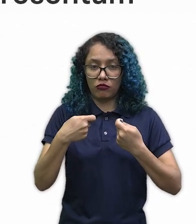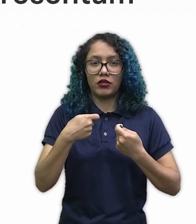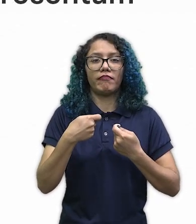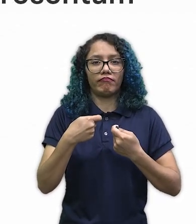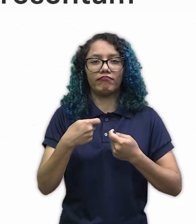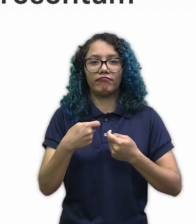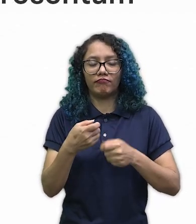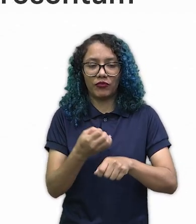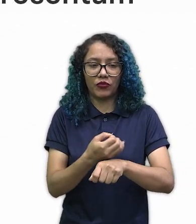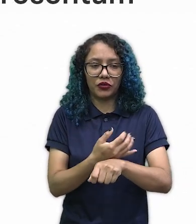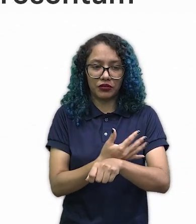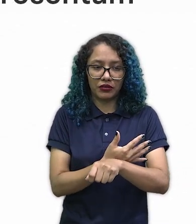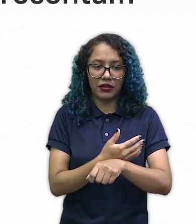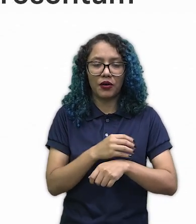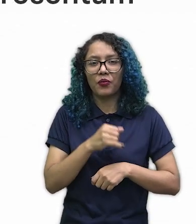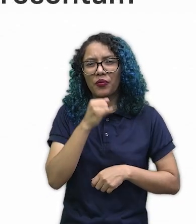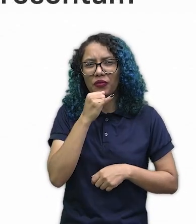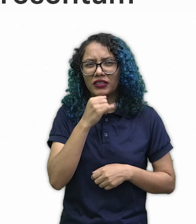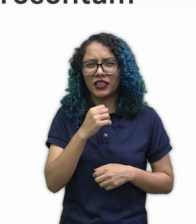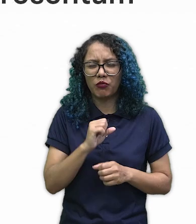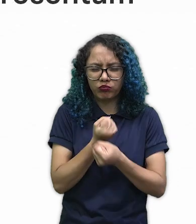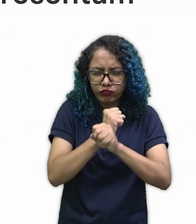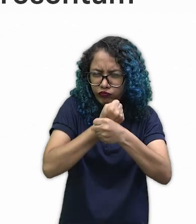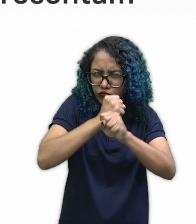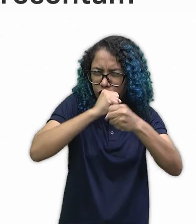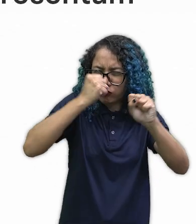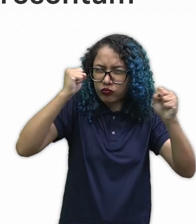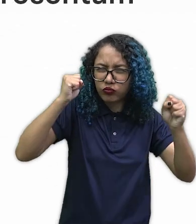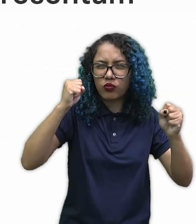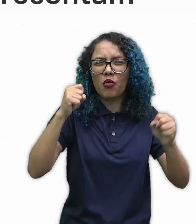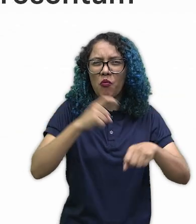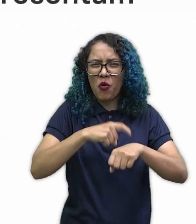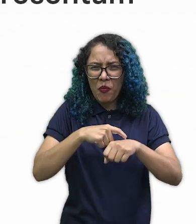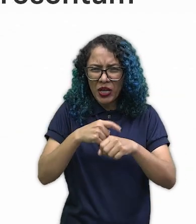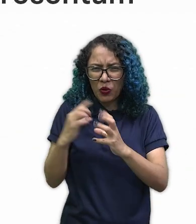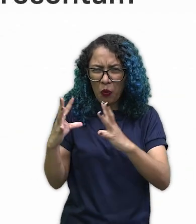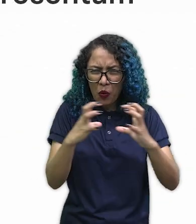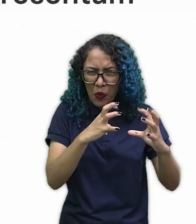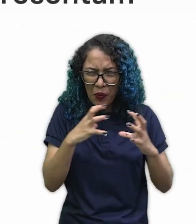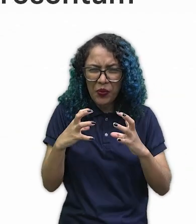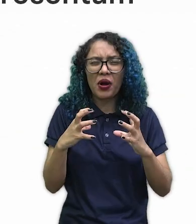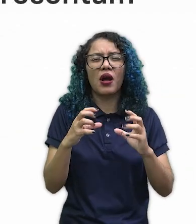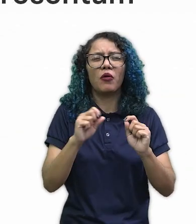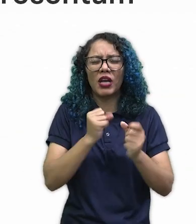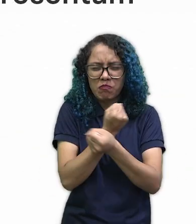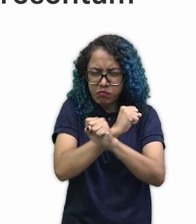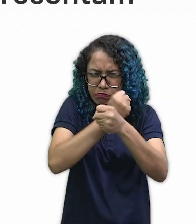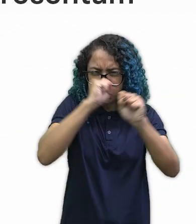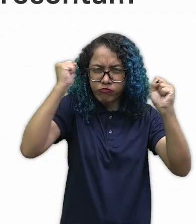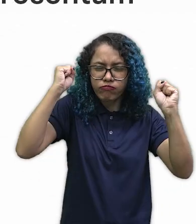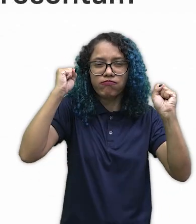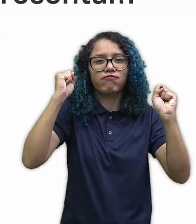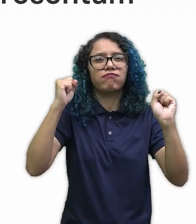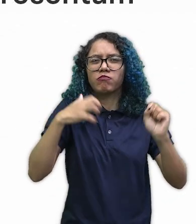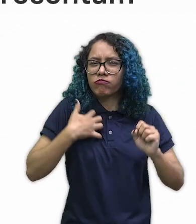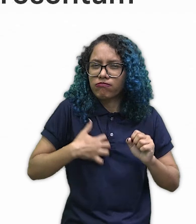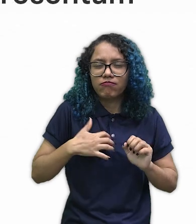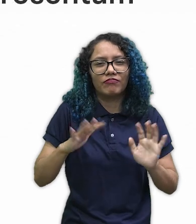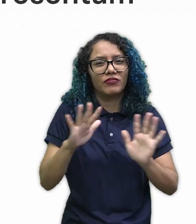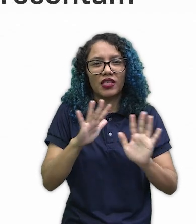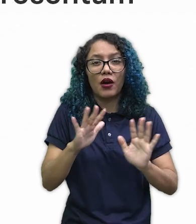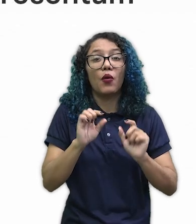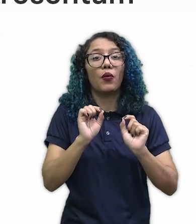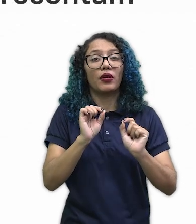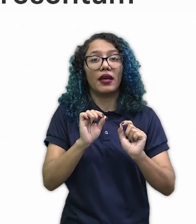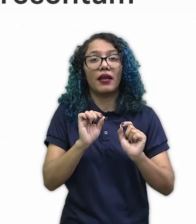seja, ao invés de explodir em raiva num momento de conflito, você saber lidar com a